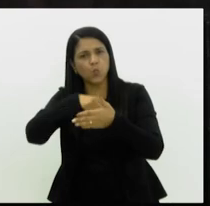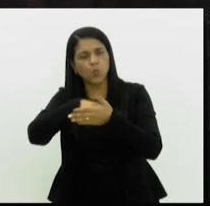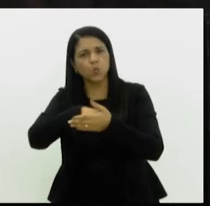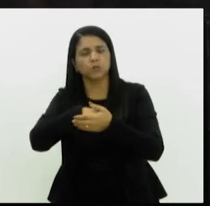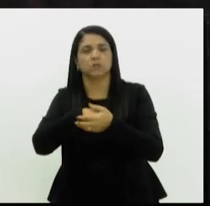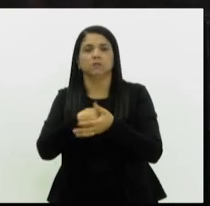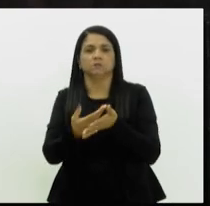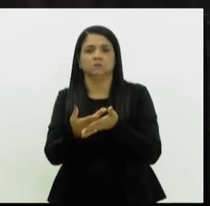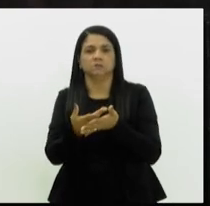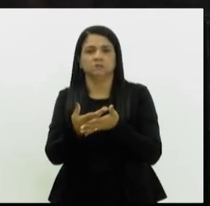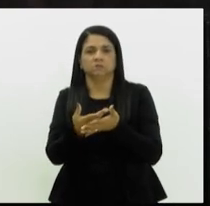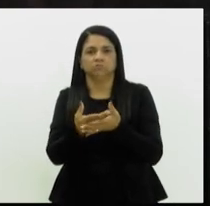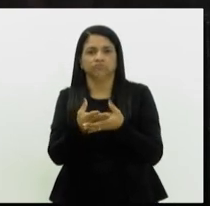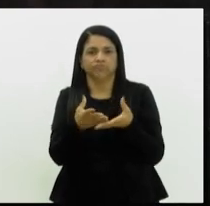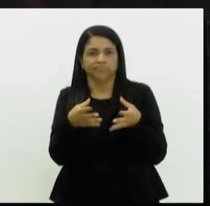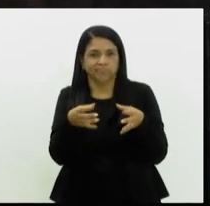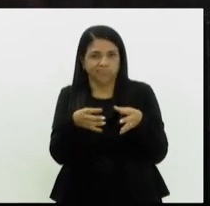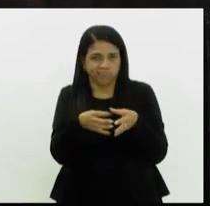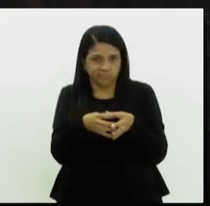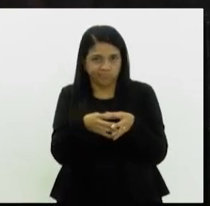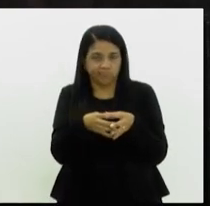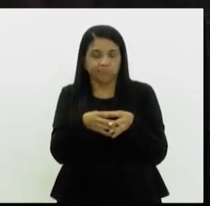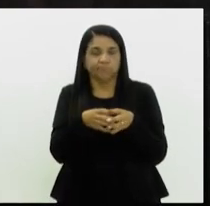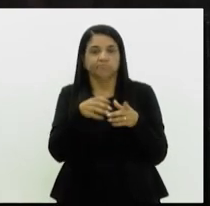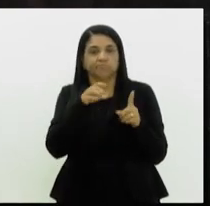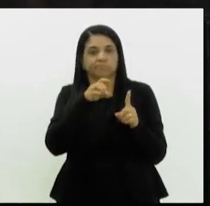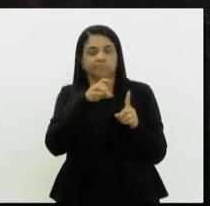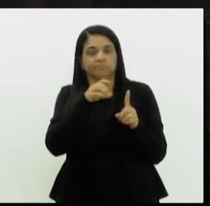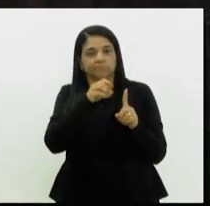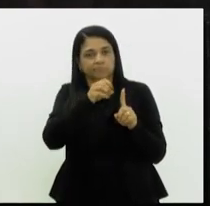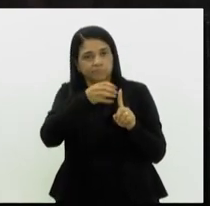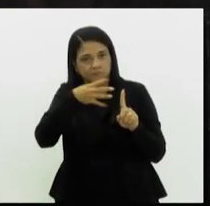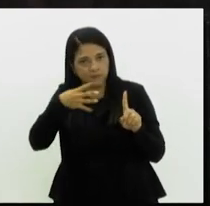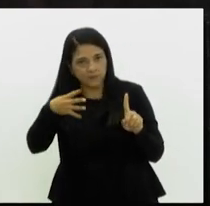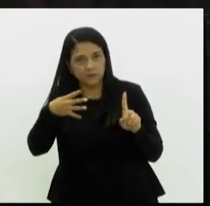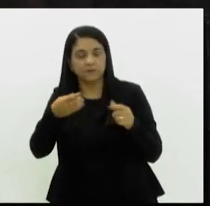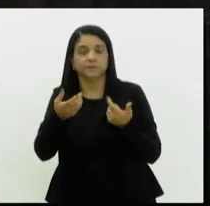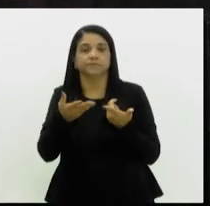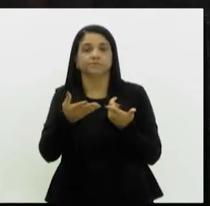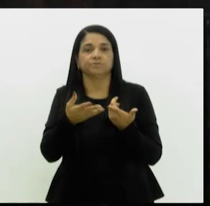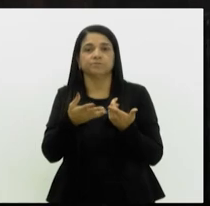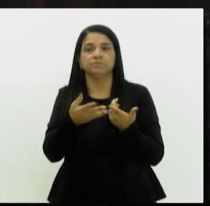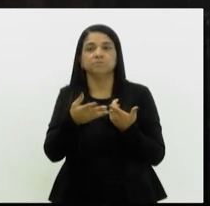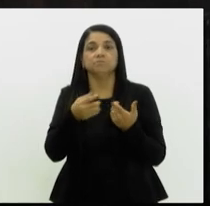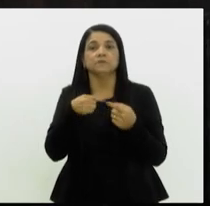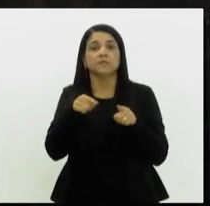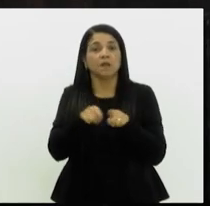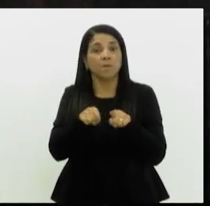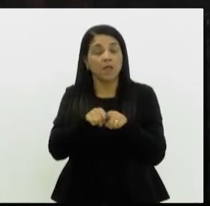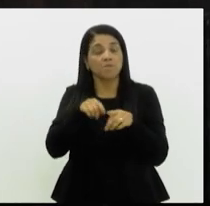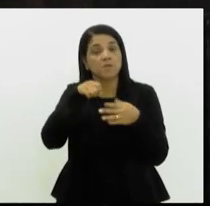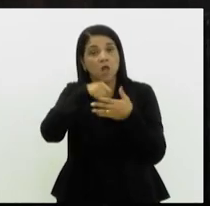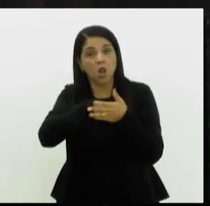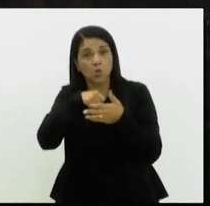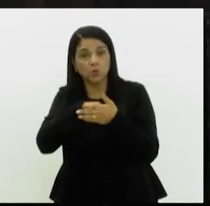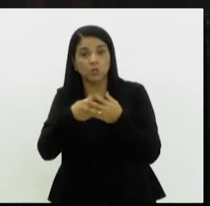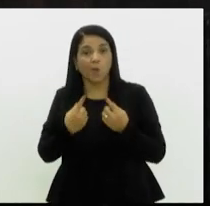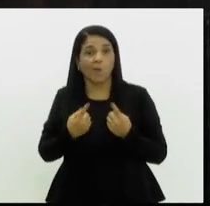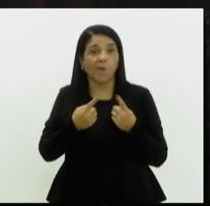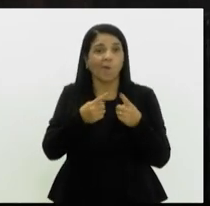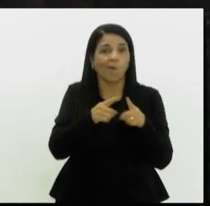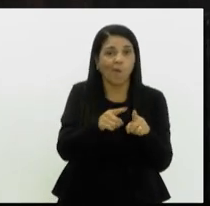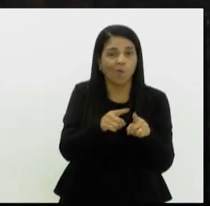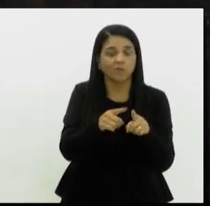é preciso que a gente tenha também, além da representação, tenha efetivamente o combate diariamente